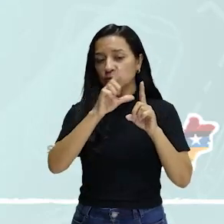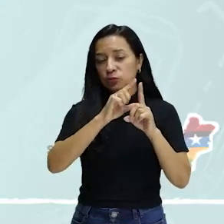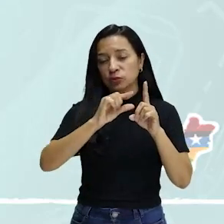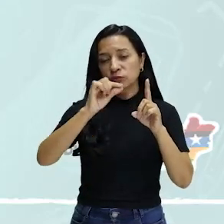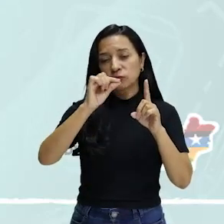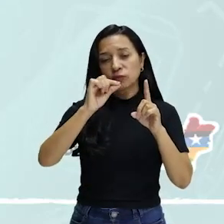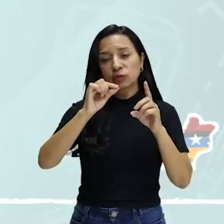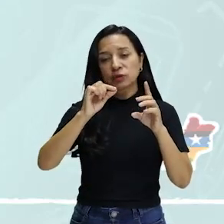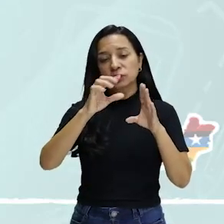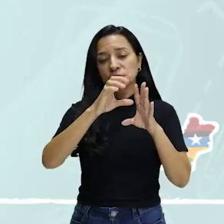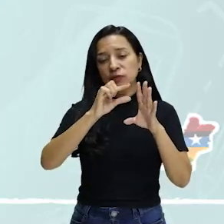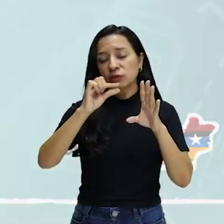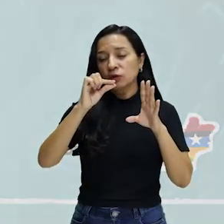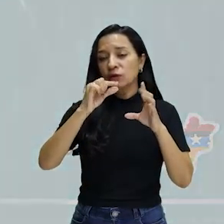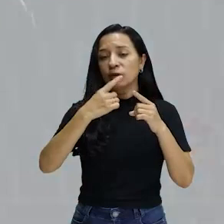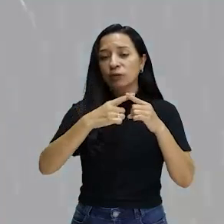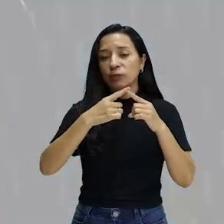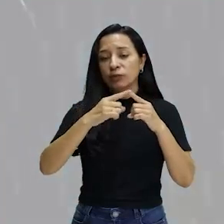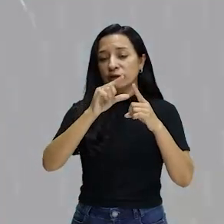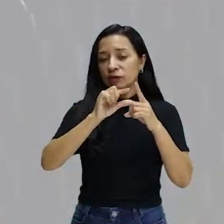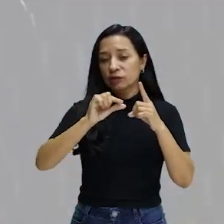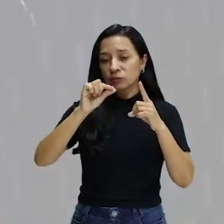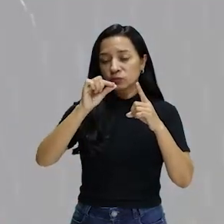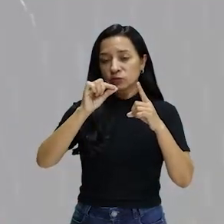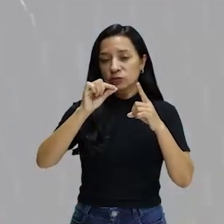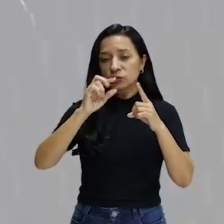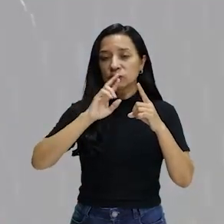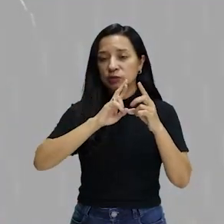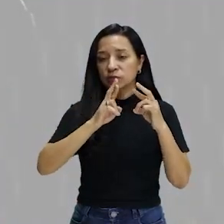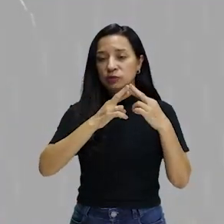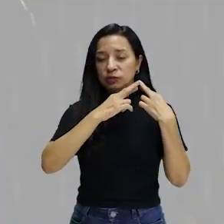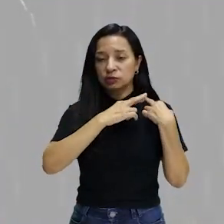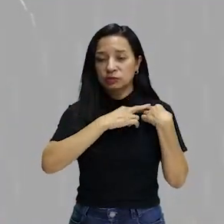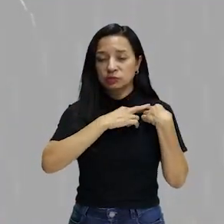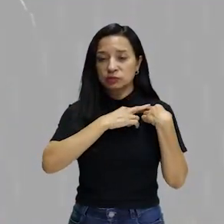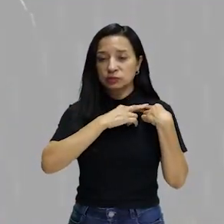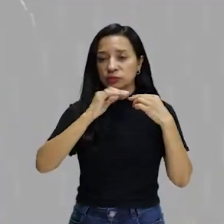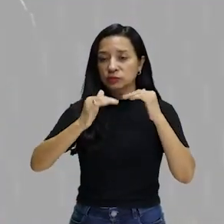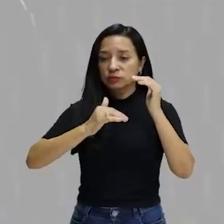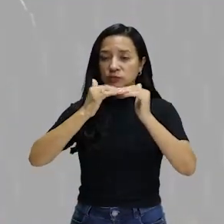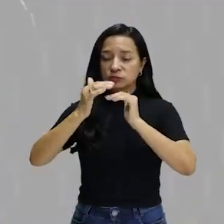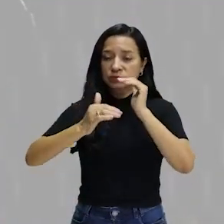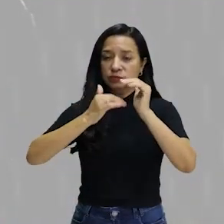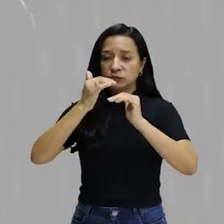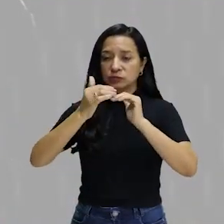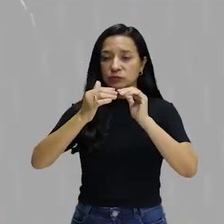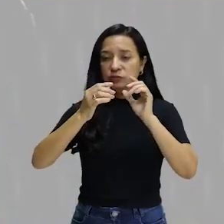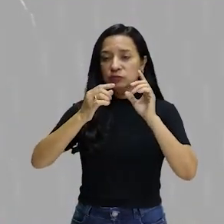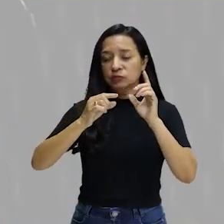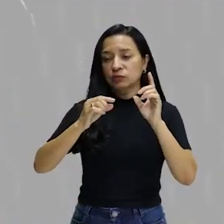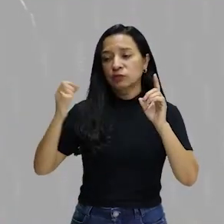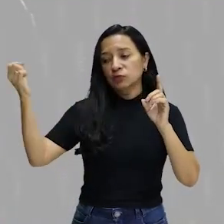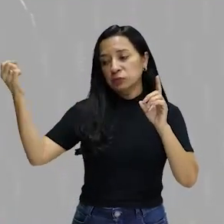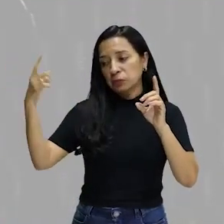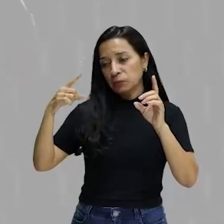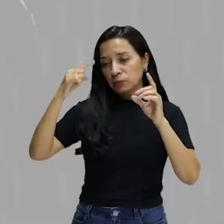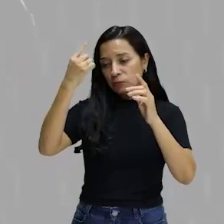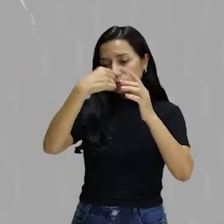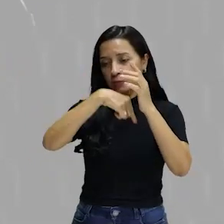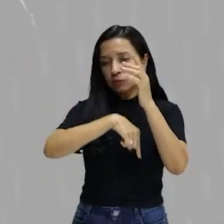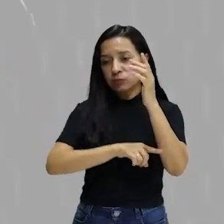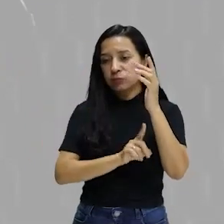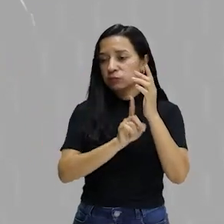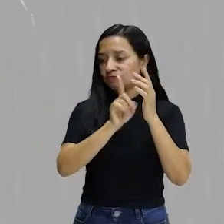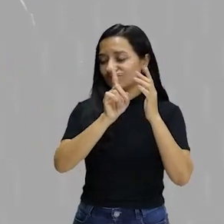porque a folha é o órgão ali responsável pelo processo de fotossíntese, né, de respiração,